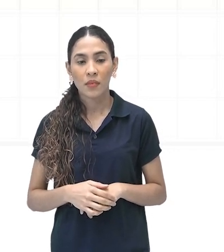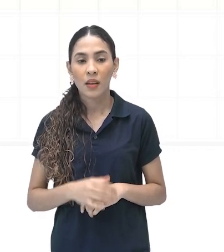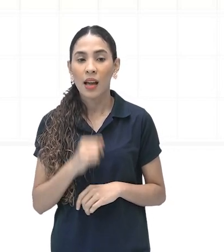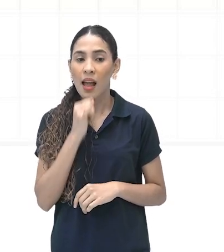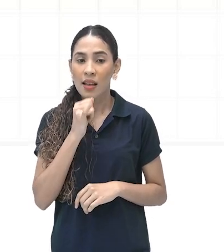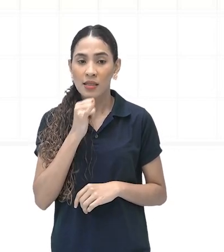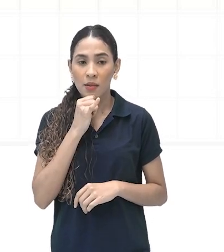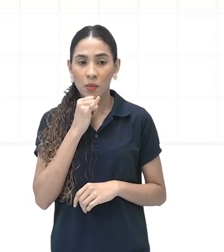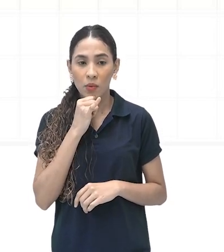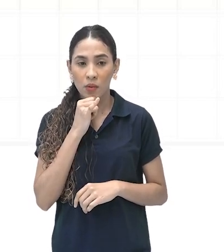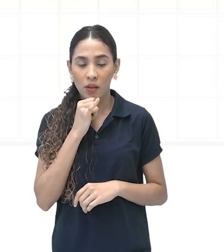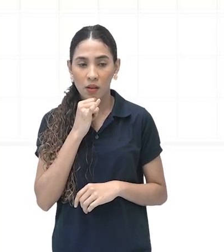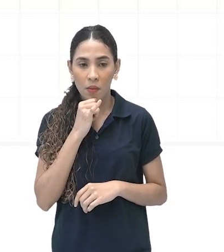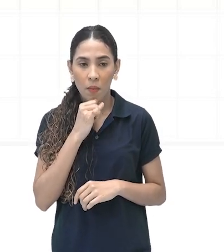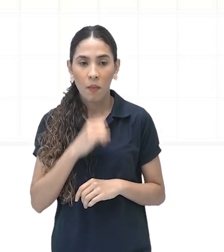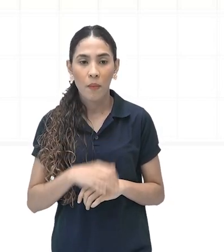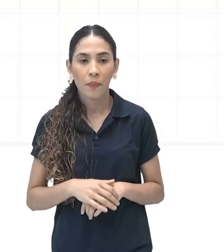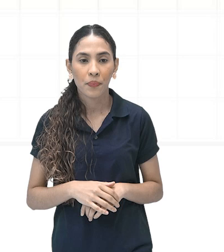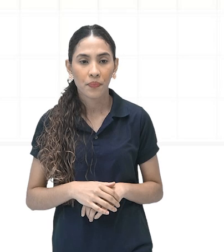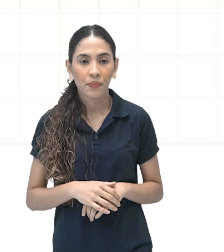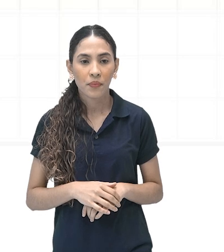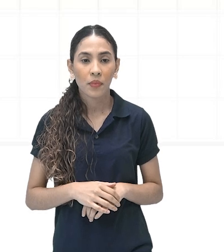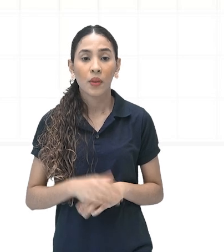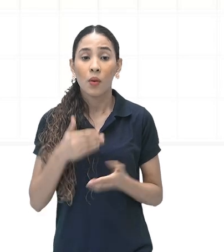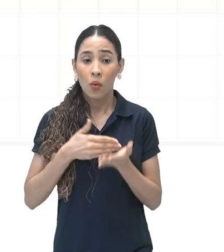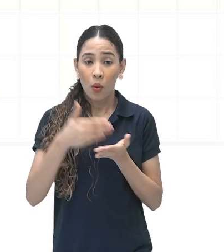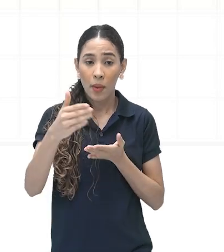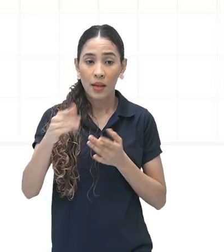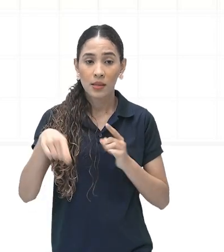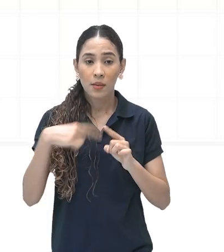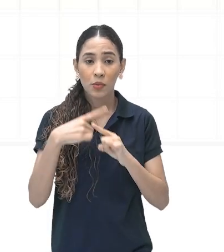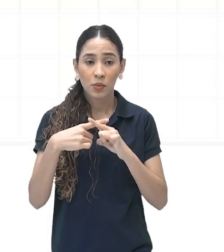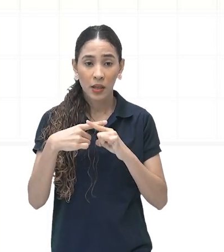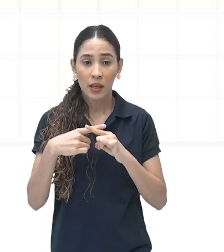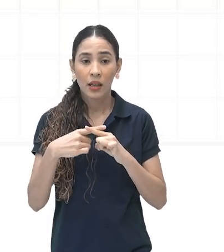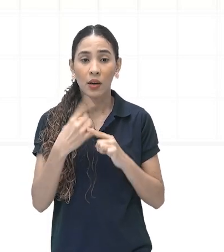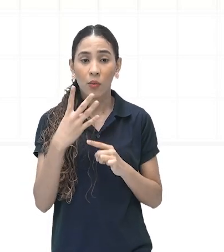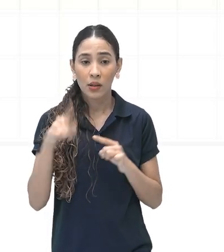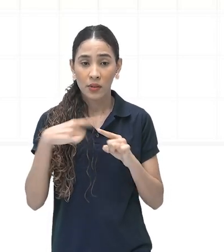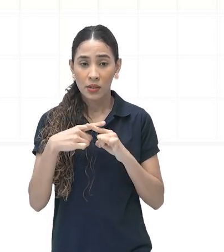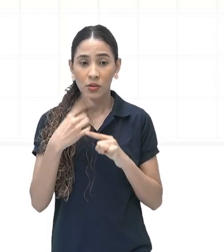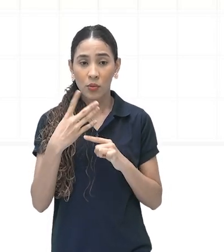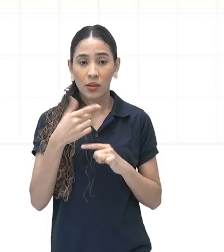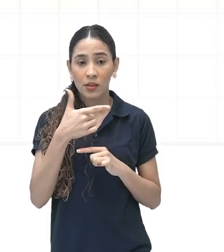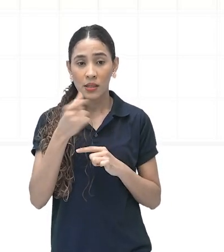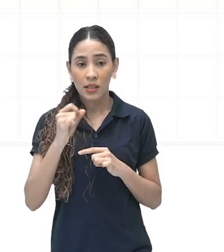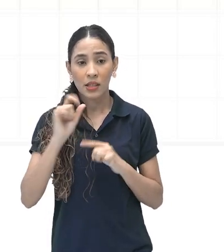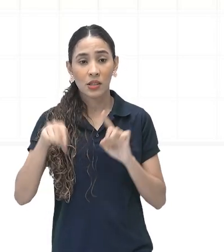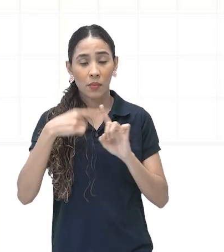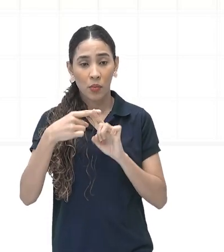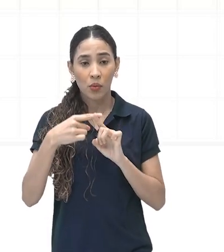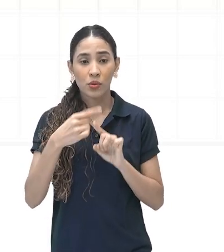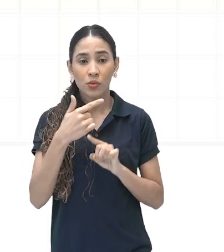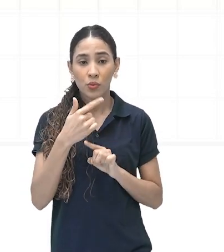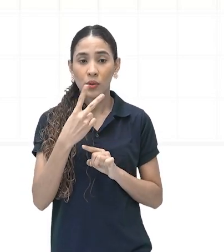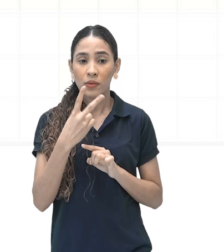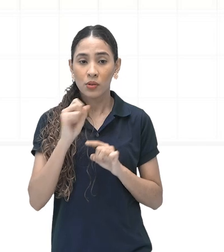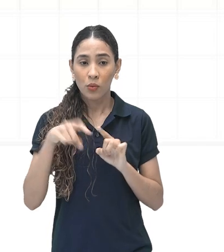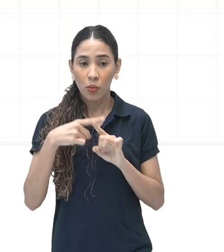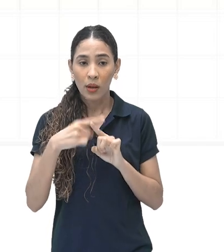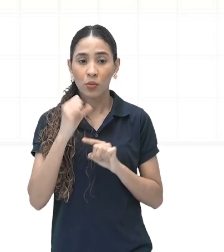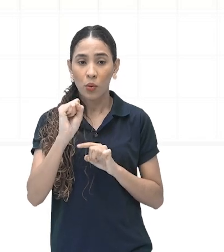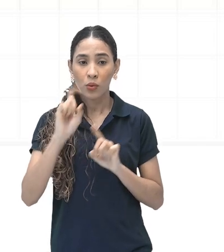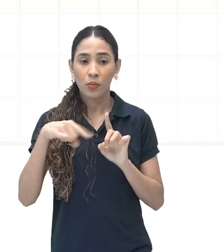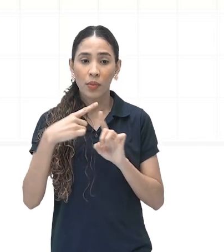Vamos, então, olha só. Começamos multiplicando aqui, né? 4 vezes 4, 16, sobe 1. 2 vezes 4, 8,